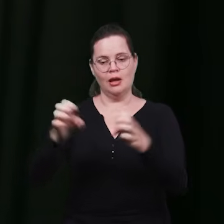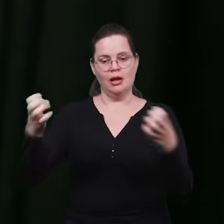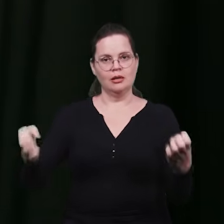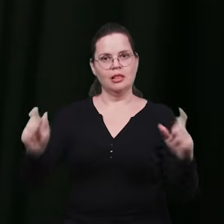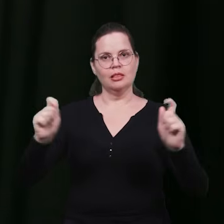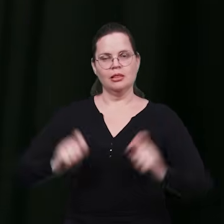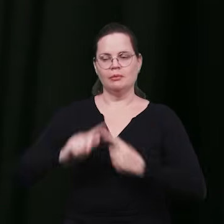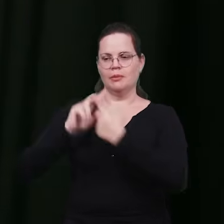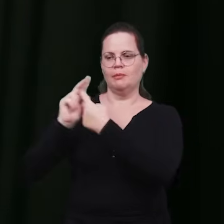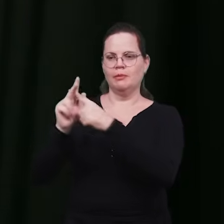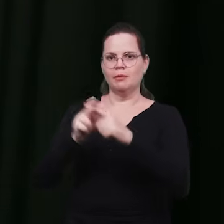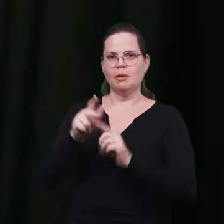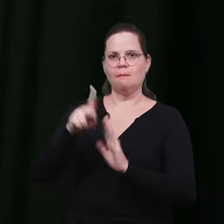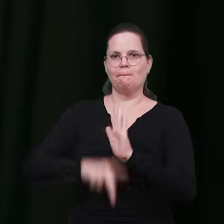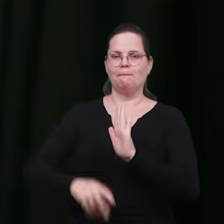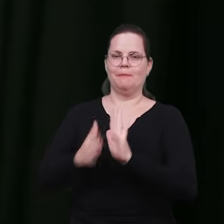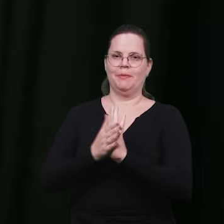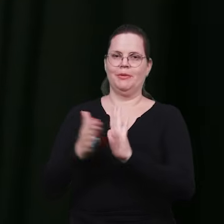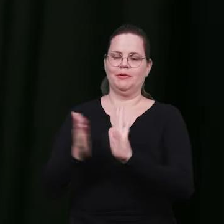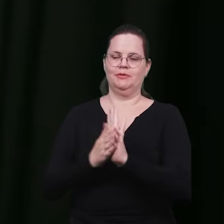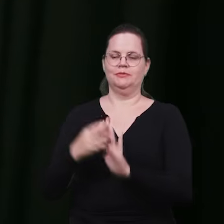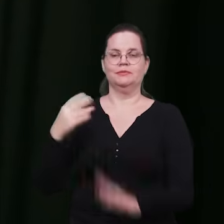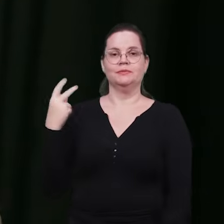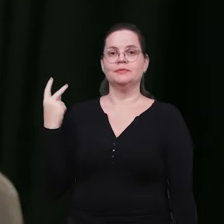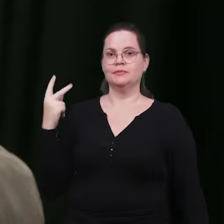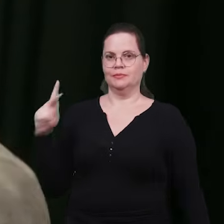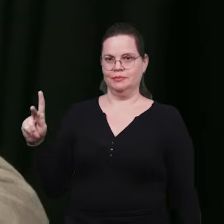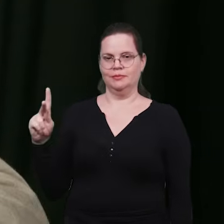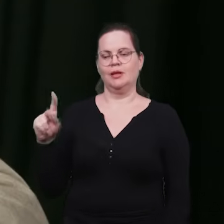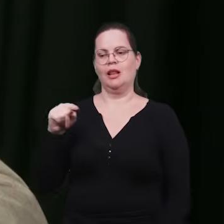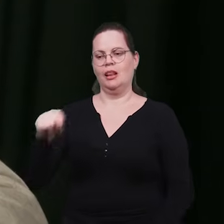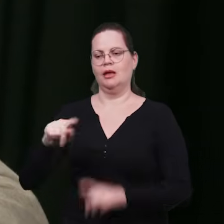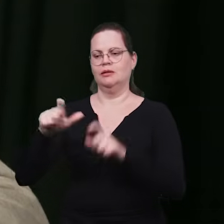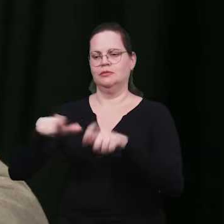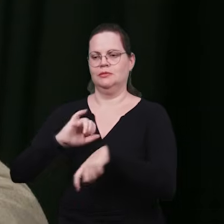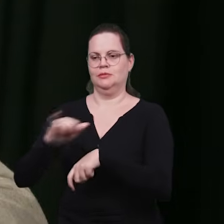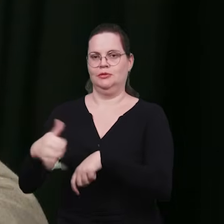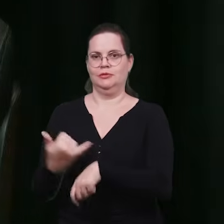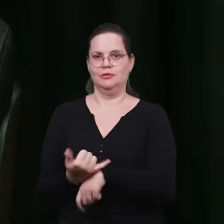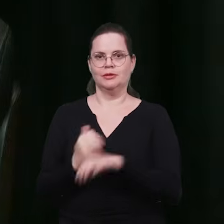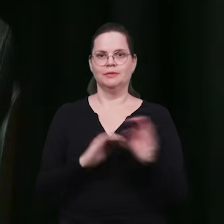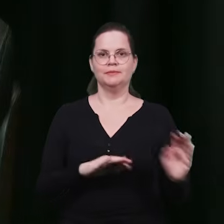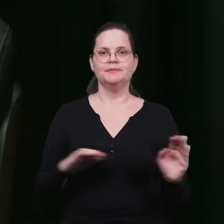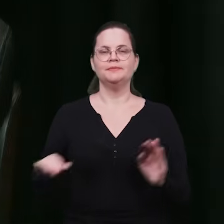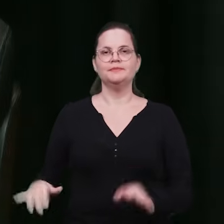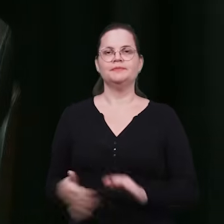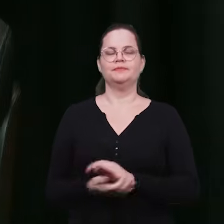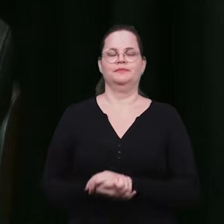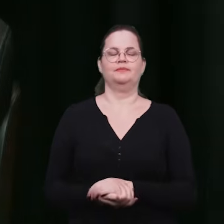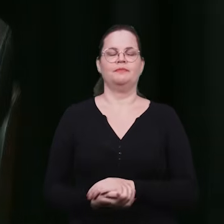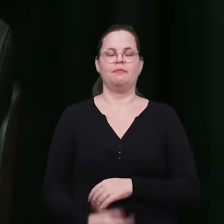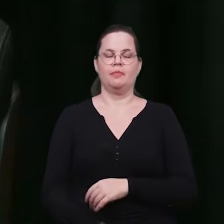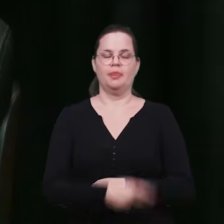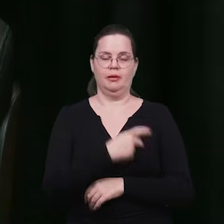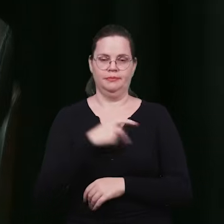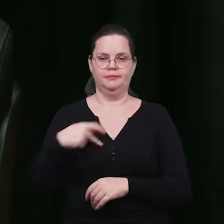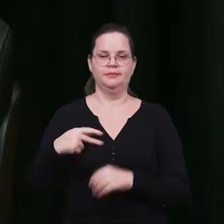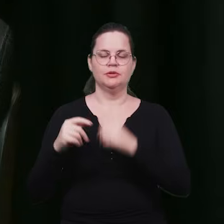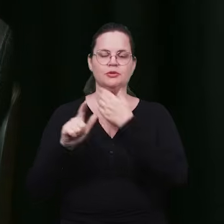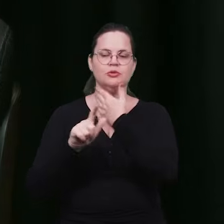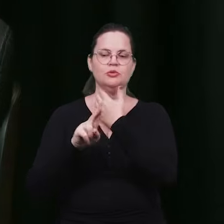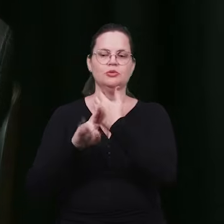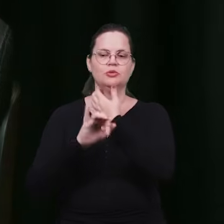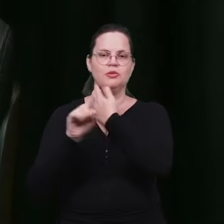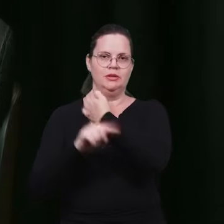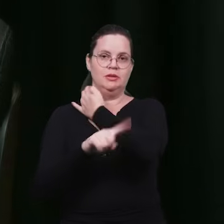e ajustar o seu projeto ali, naquele momento, em Jerusalém. Agora, pastor Luiz, conforme o senhor bem